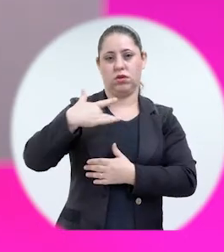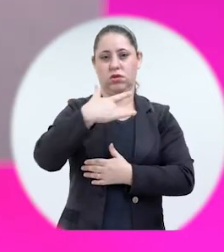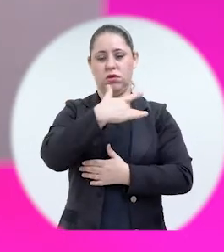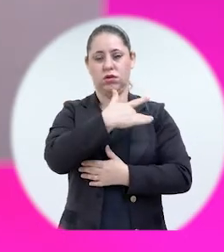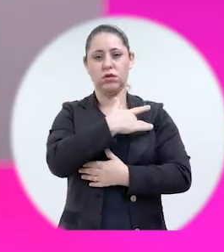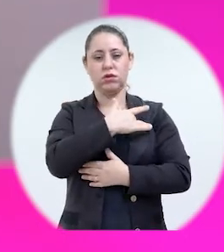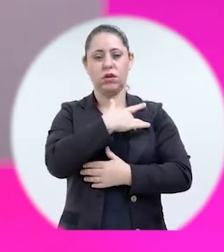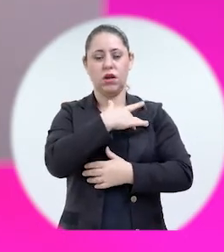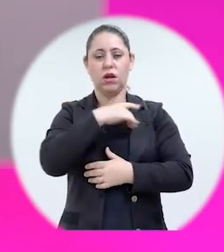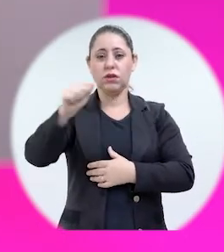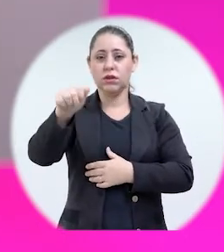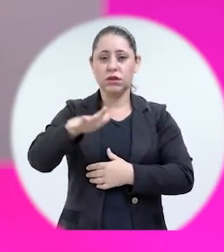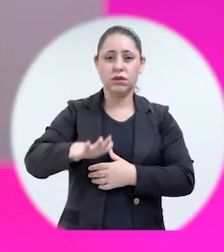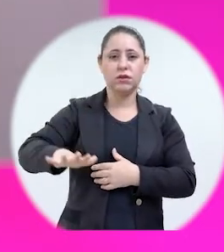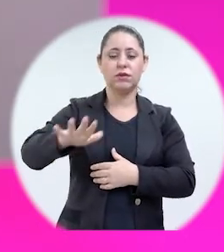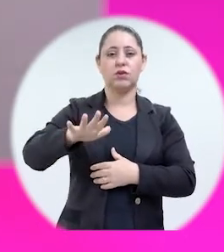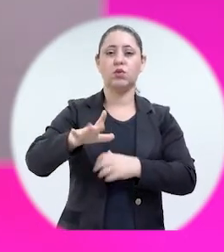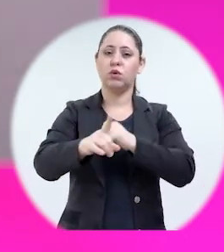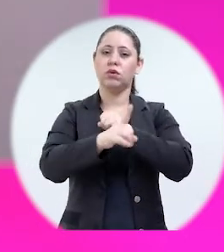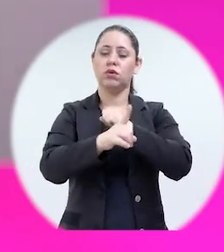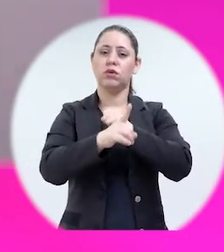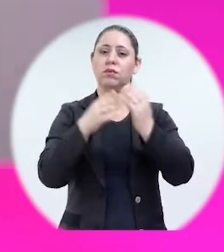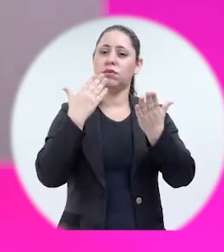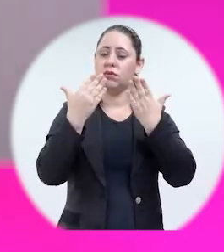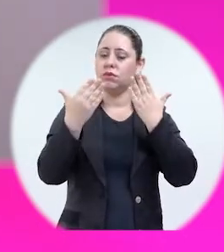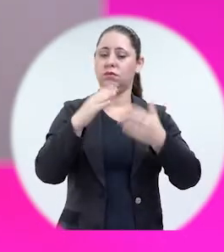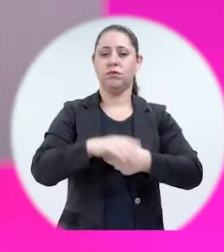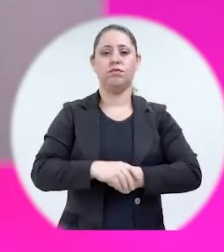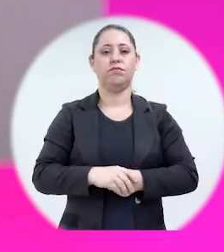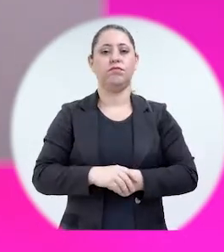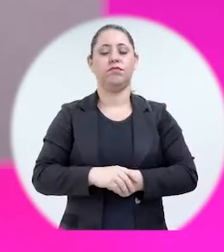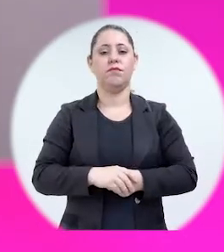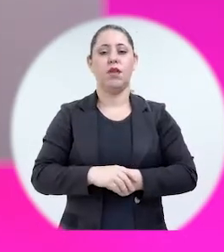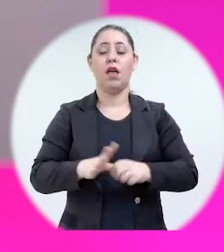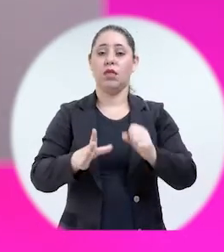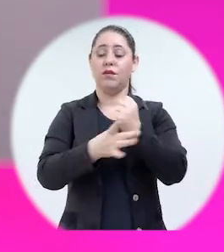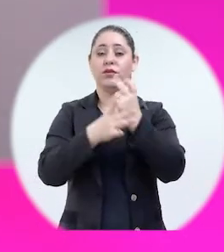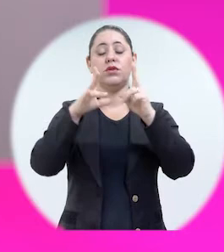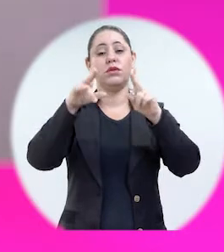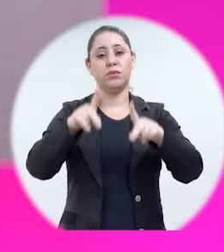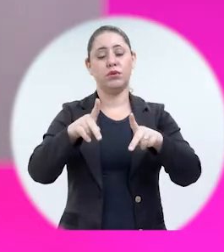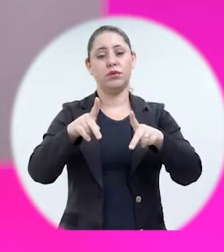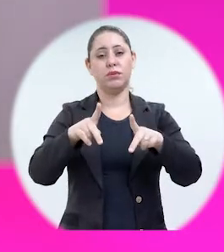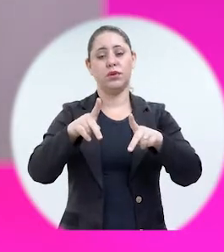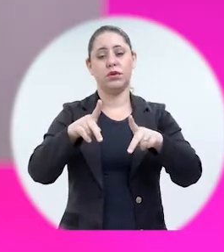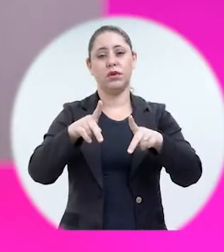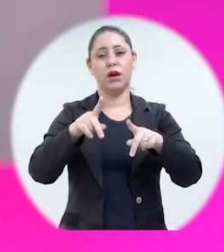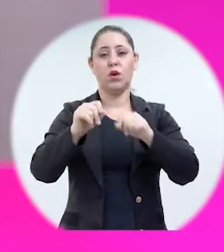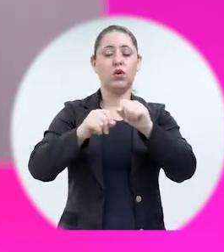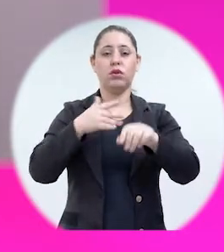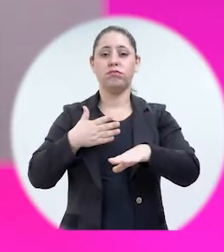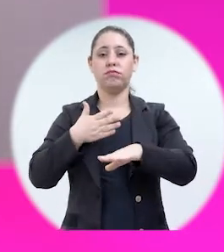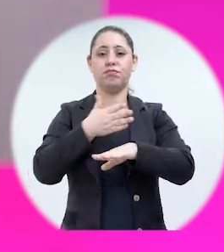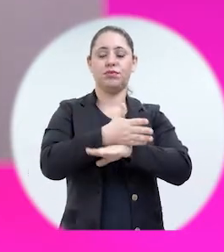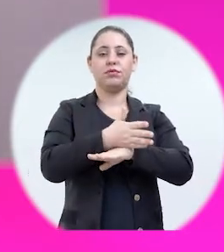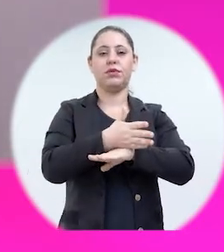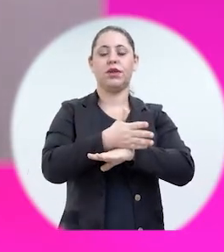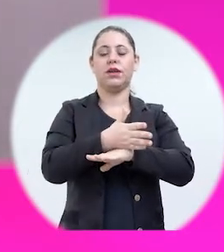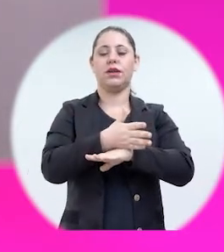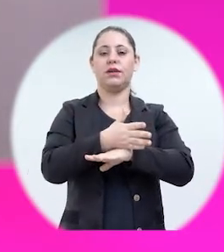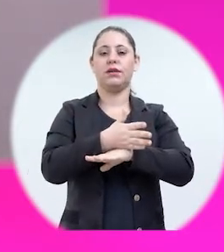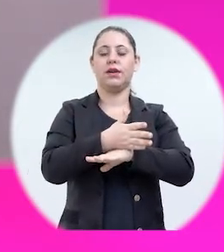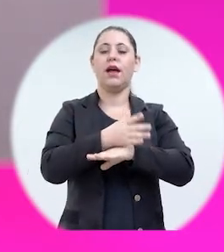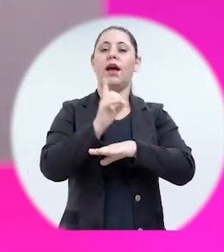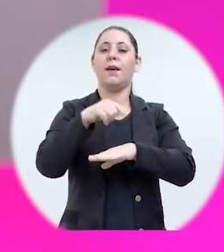de saúde, da rede de assistência social, do atendimento psicológico. A Defensoria Pública, ela é porta de